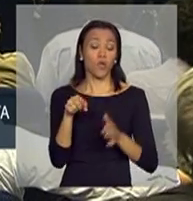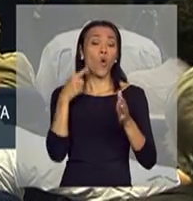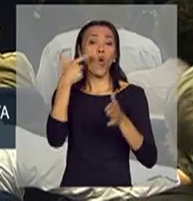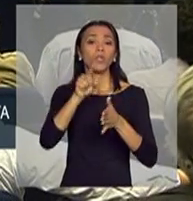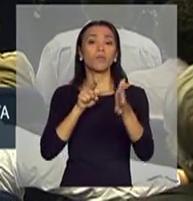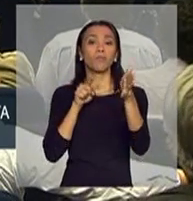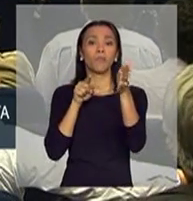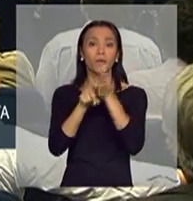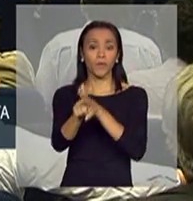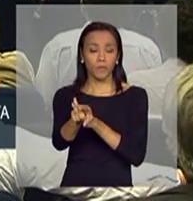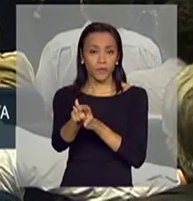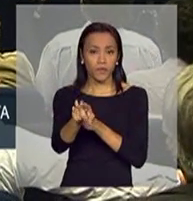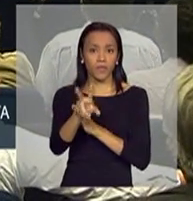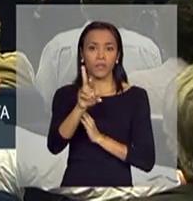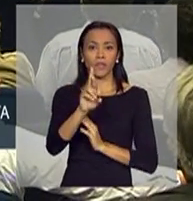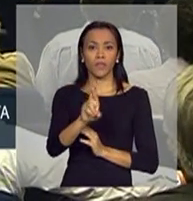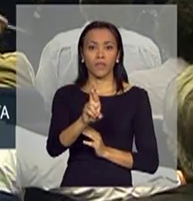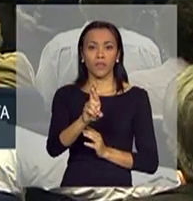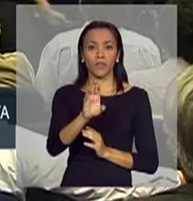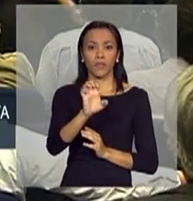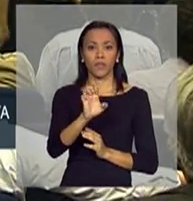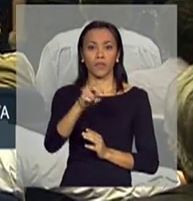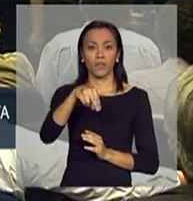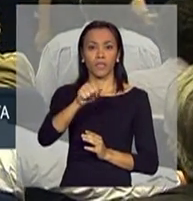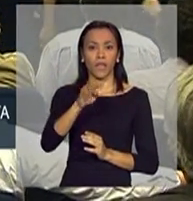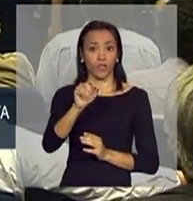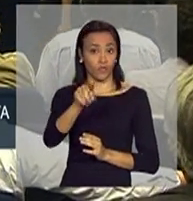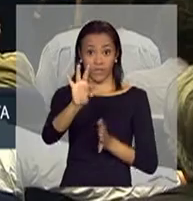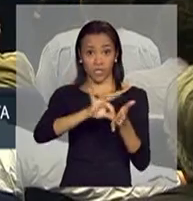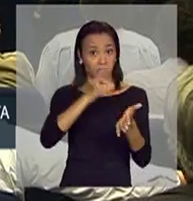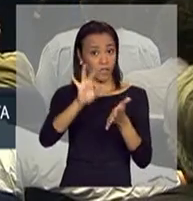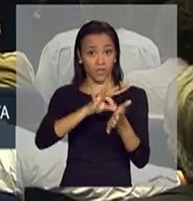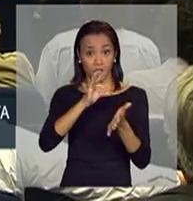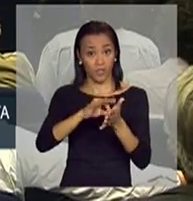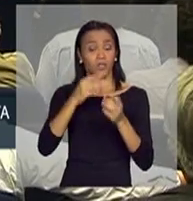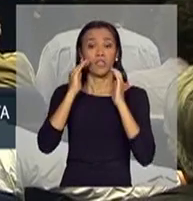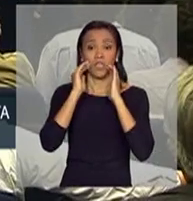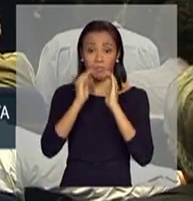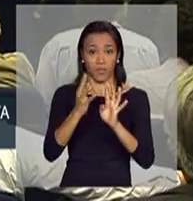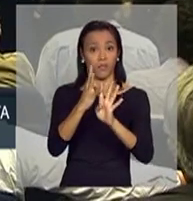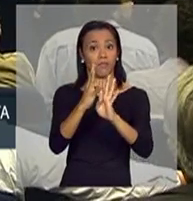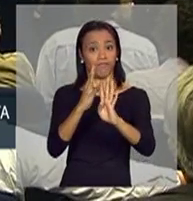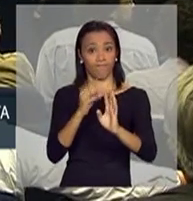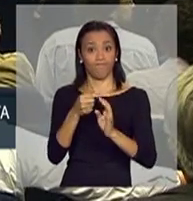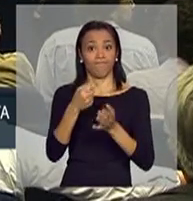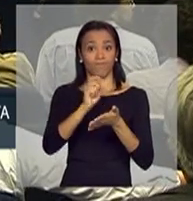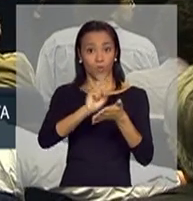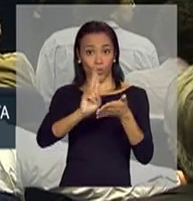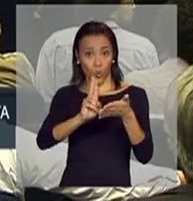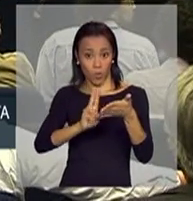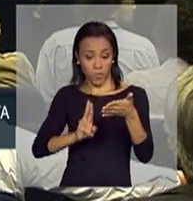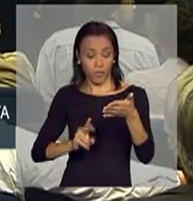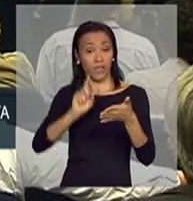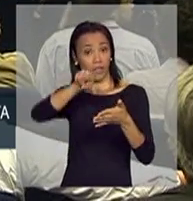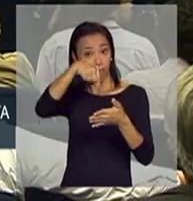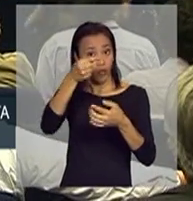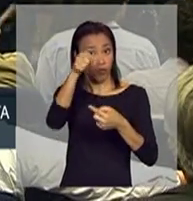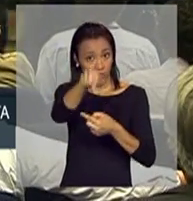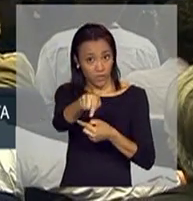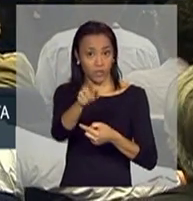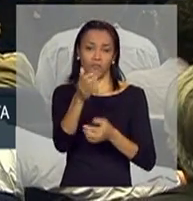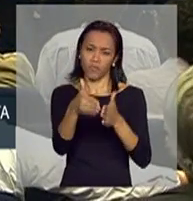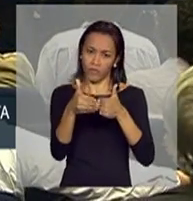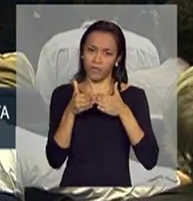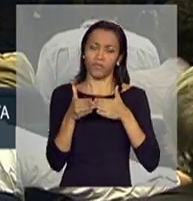comissão. Renato, oi. Não estava inscrito. Agora tem a ordem que já estava prevista. Cristina, Ana, depois você. Por